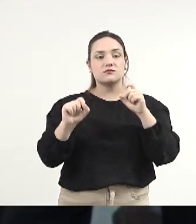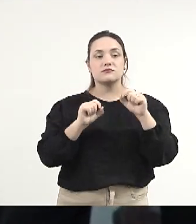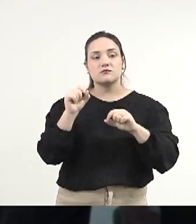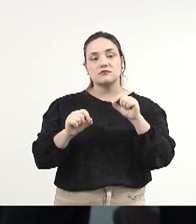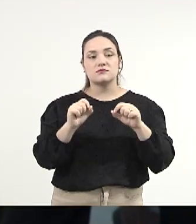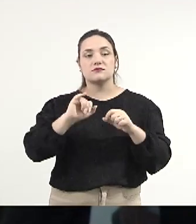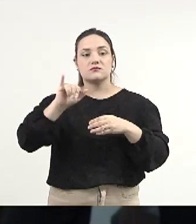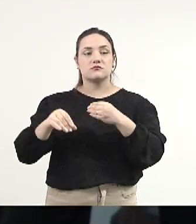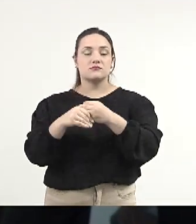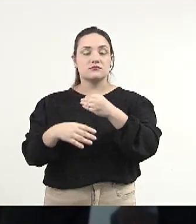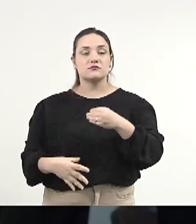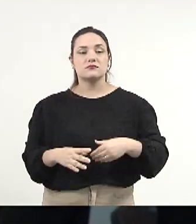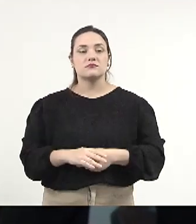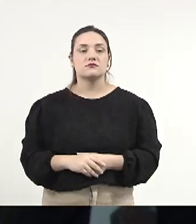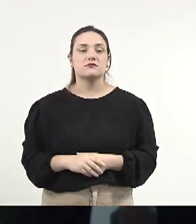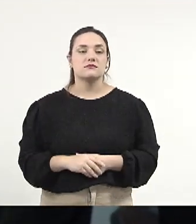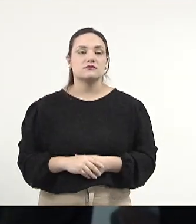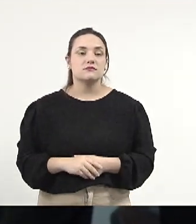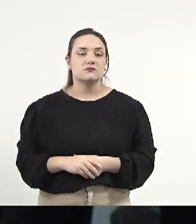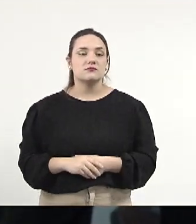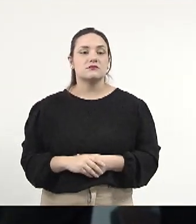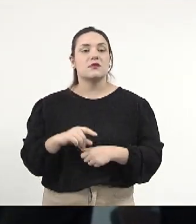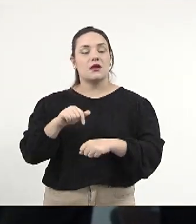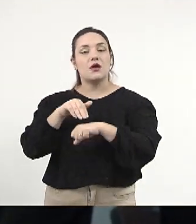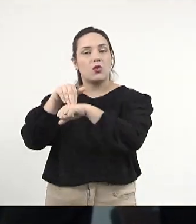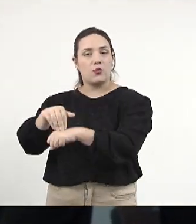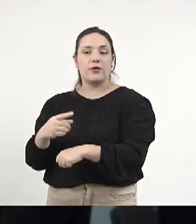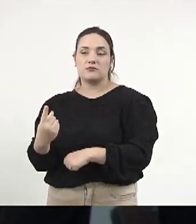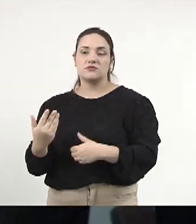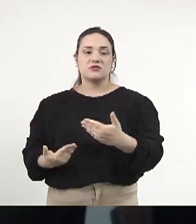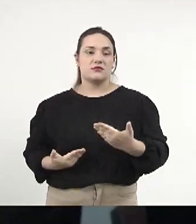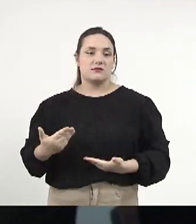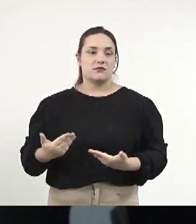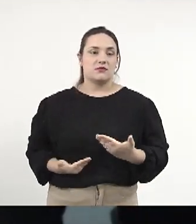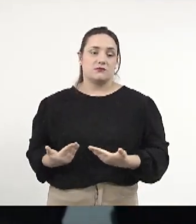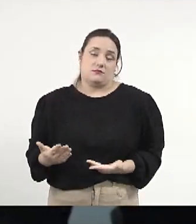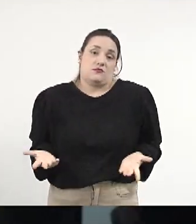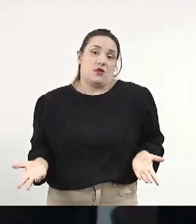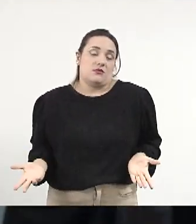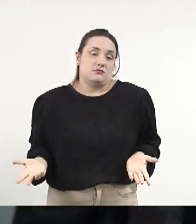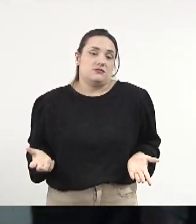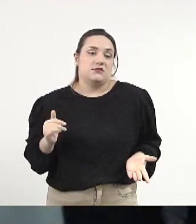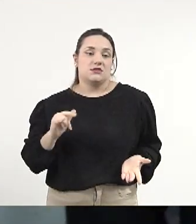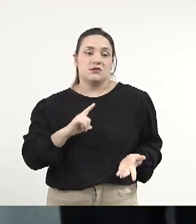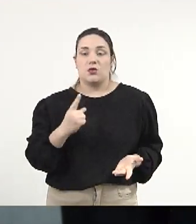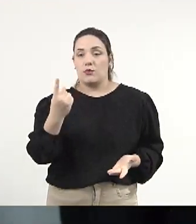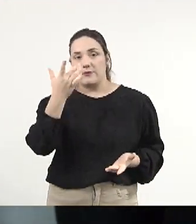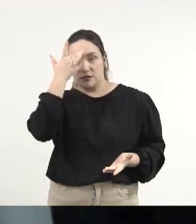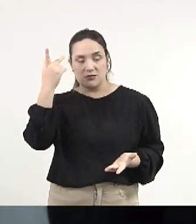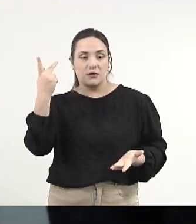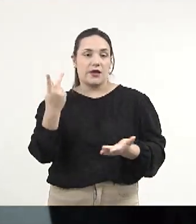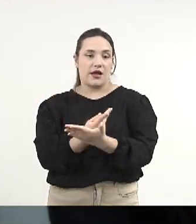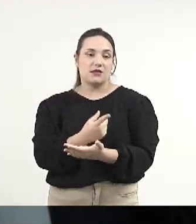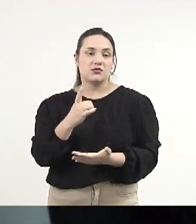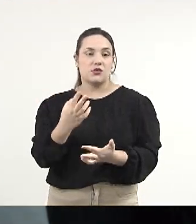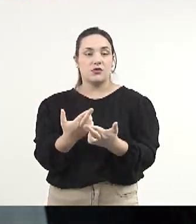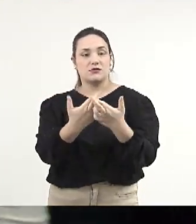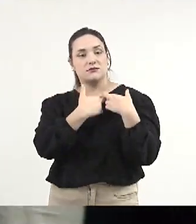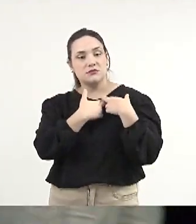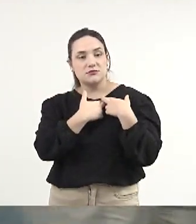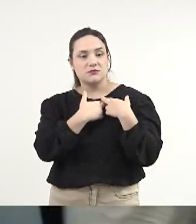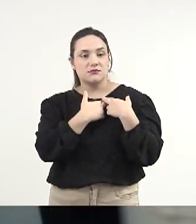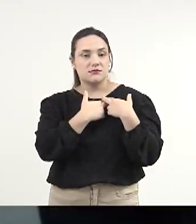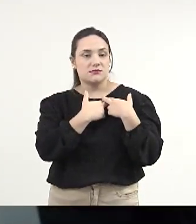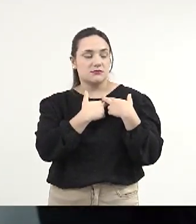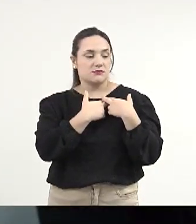a justificativa em que a culpa é de um servidor. Ora, se tem uma pessoa responsável